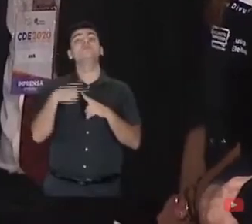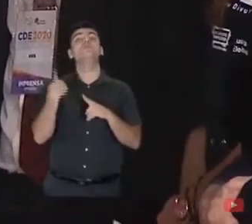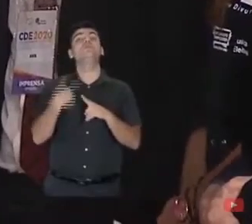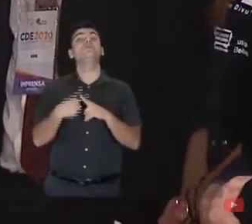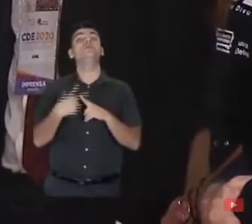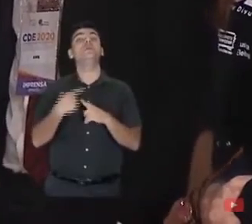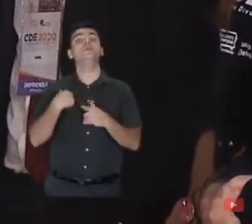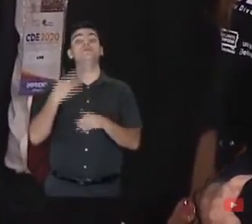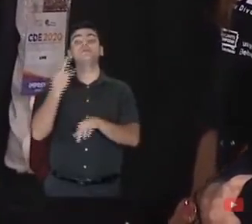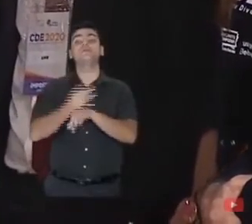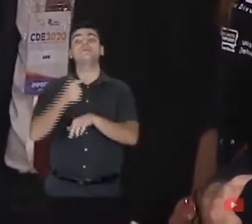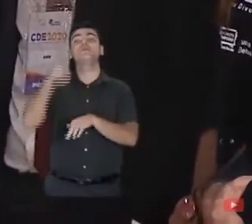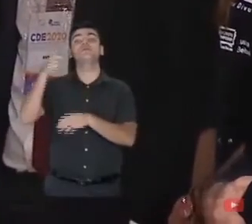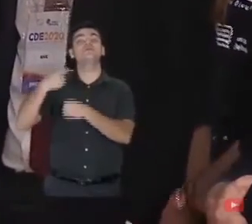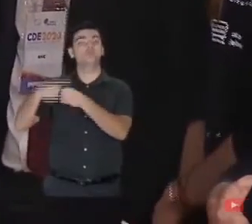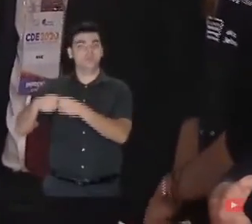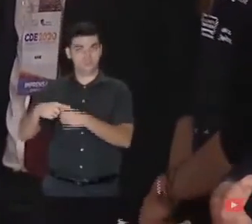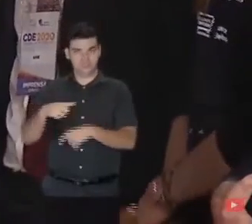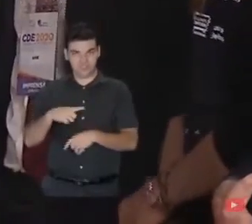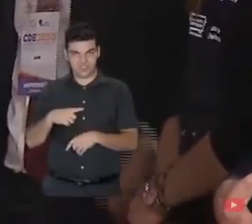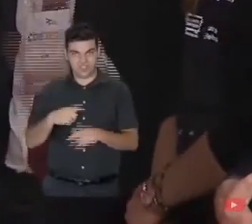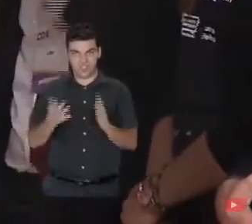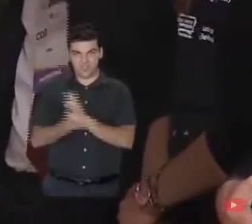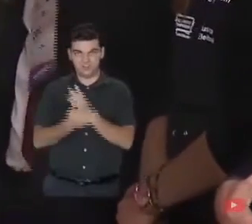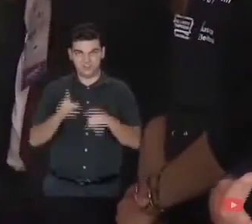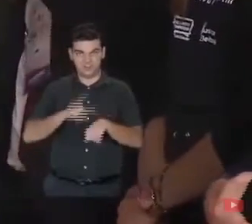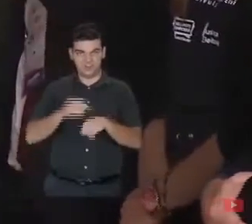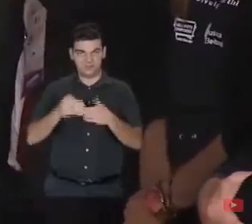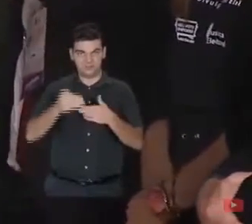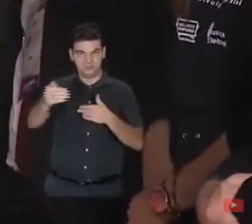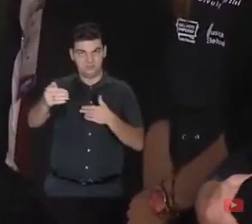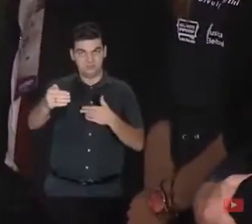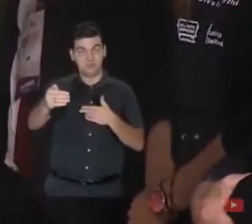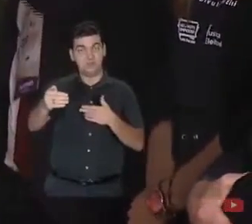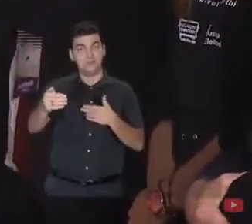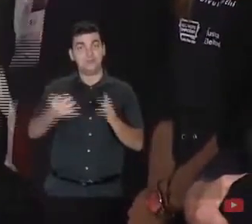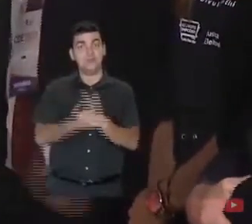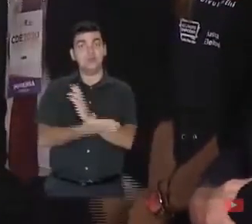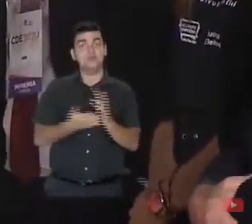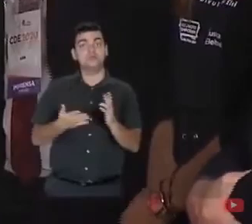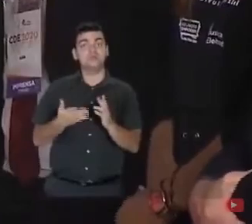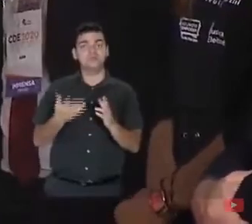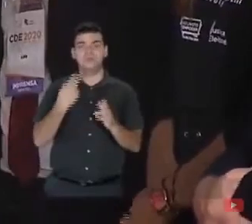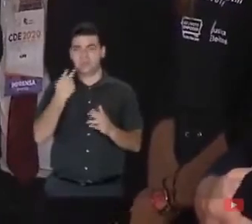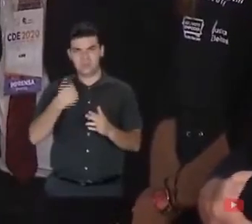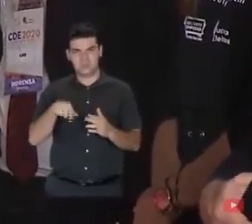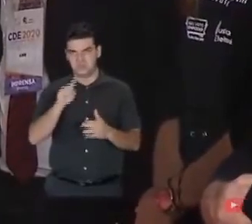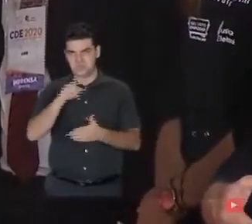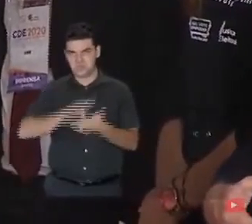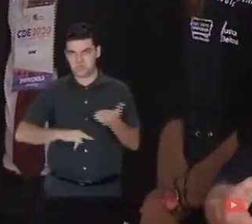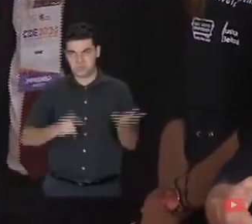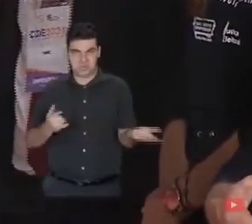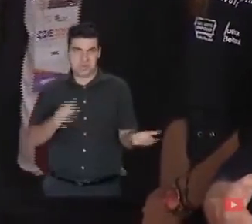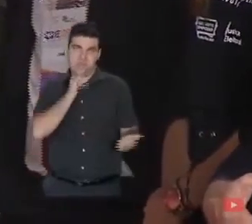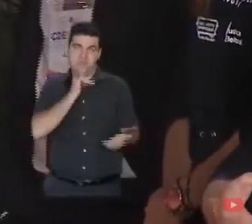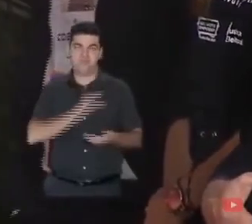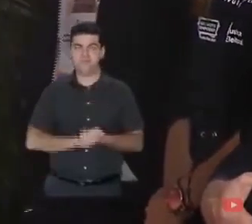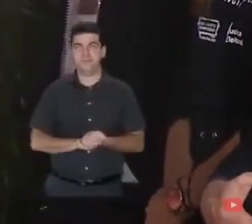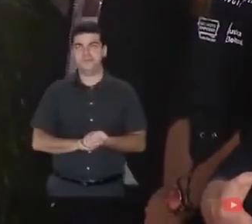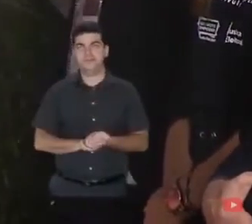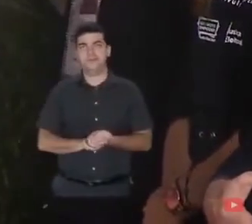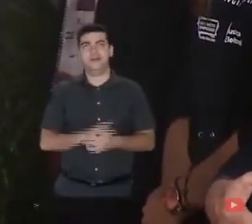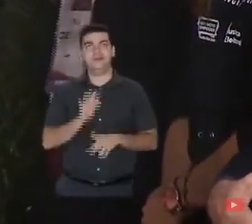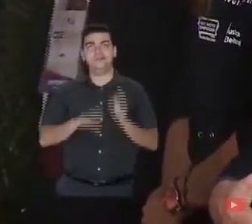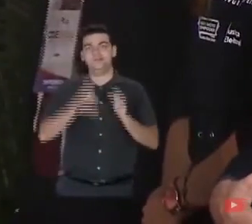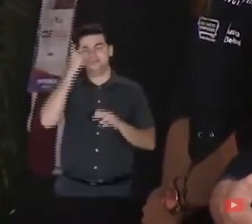ausência. Eu queria saber se vai ter algum tipo de prorrogação para que haja justificativa sem esse documento. Por exemplo, uma pessoa que veio